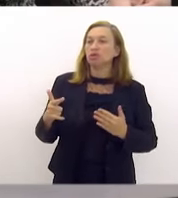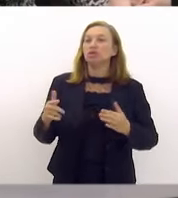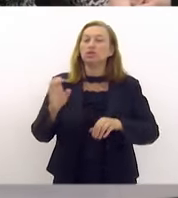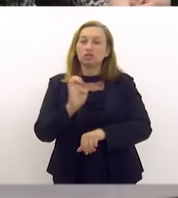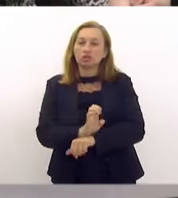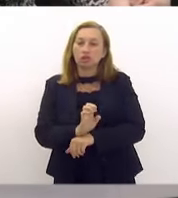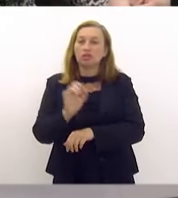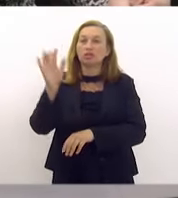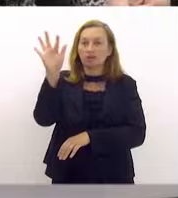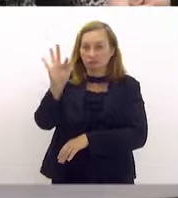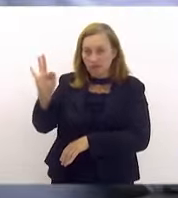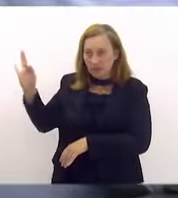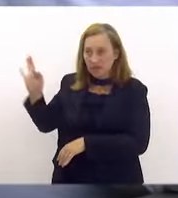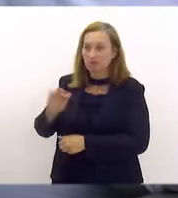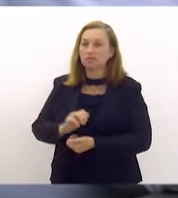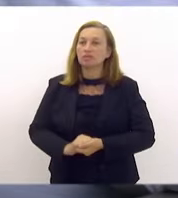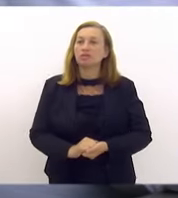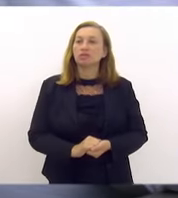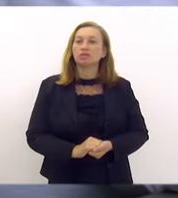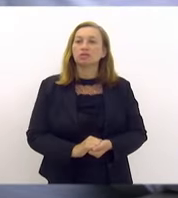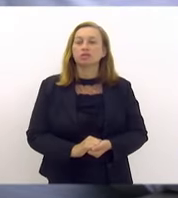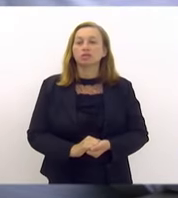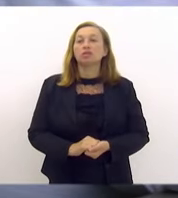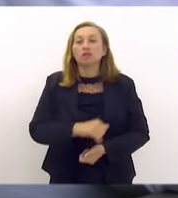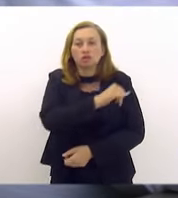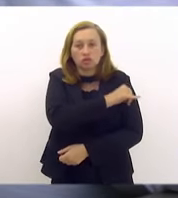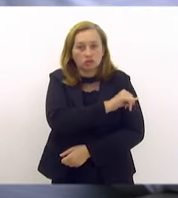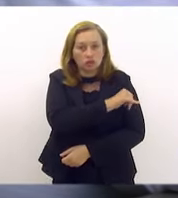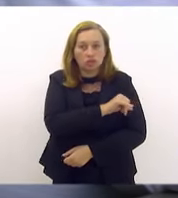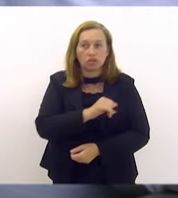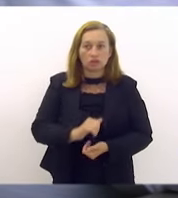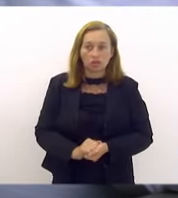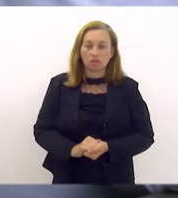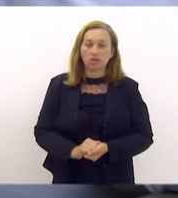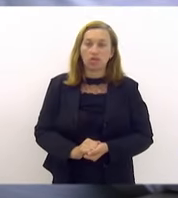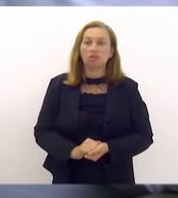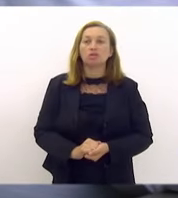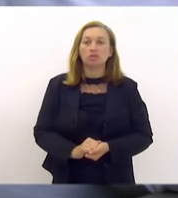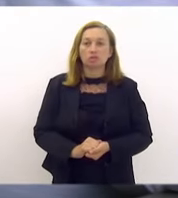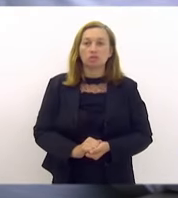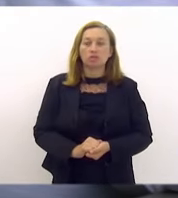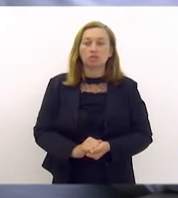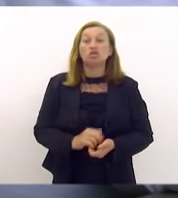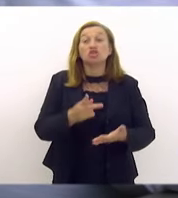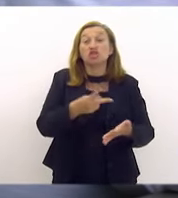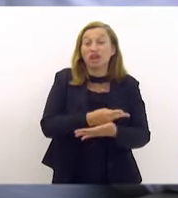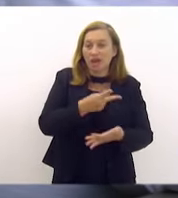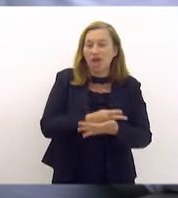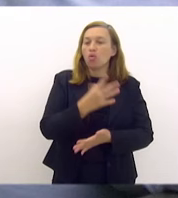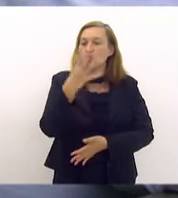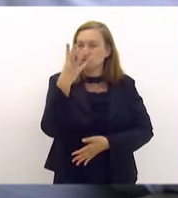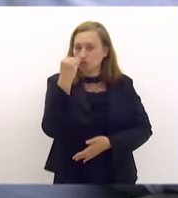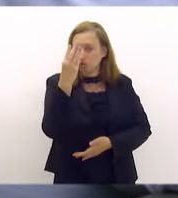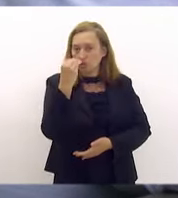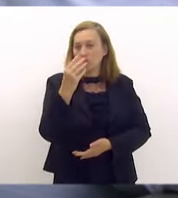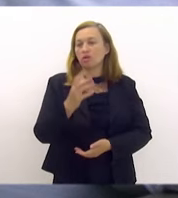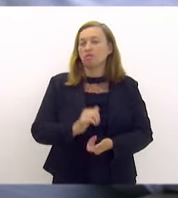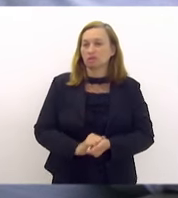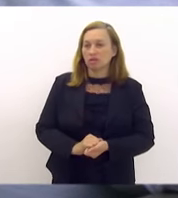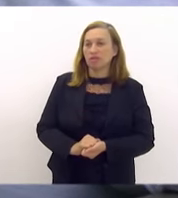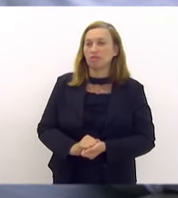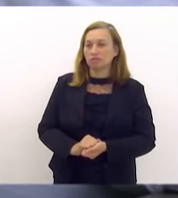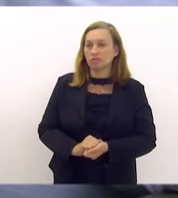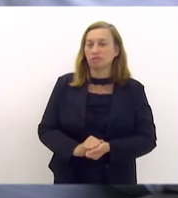nossa Federação deixava aí o Rio de Janeiro numa situação desconfortável em termos de prisões por reconhecimento